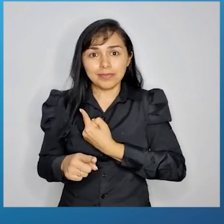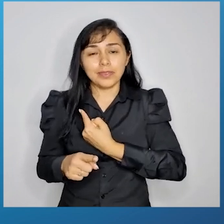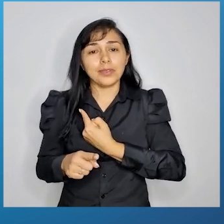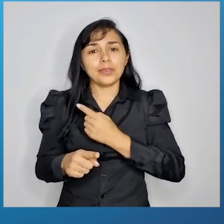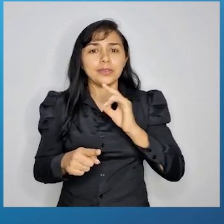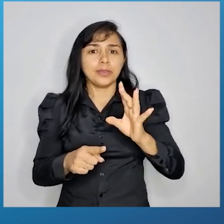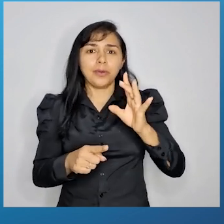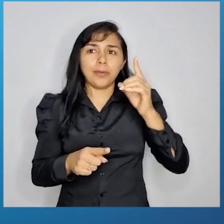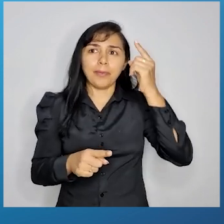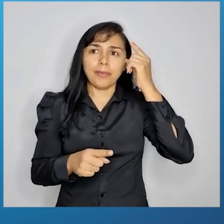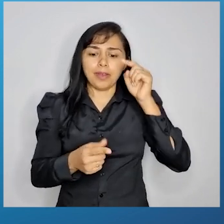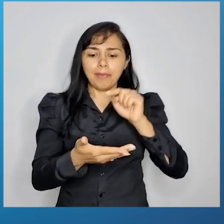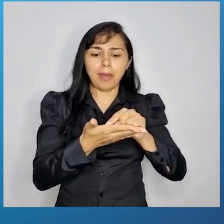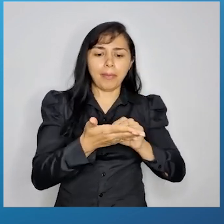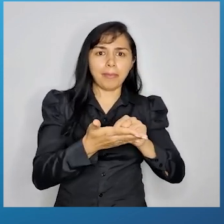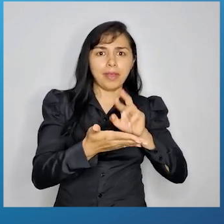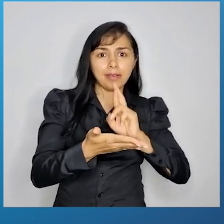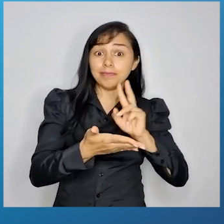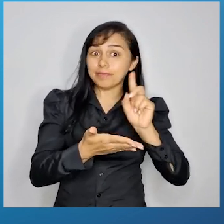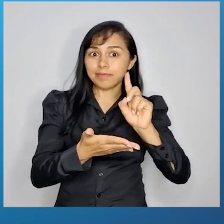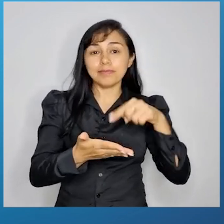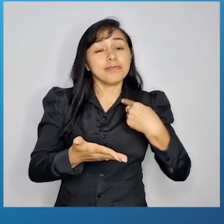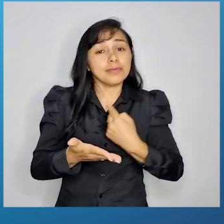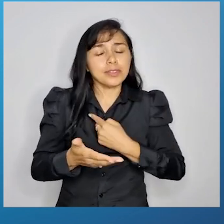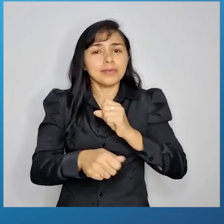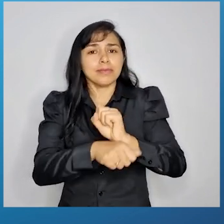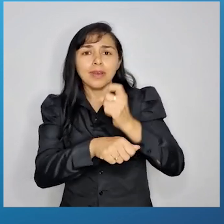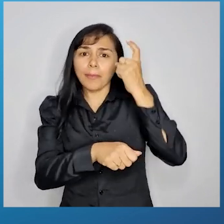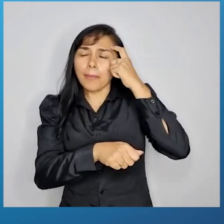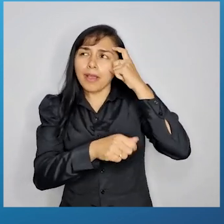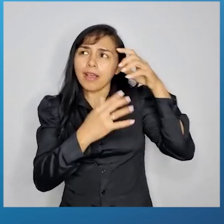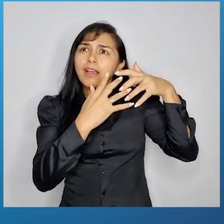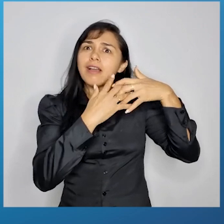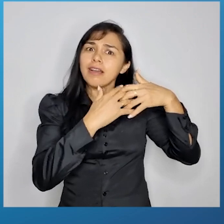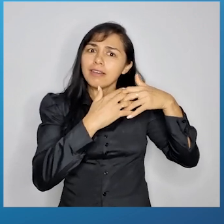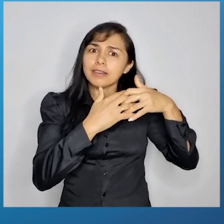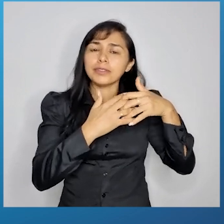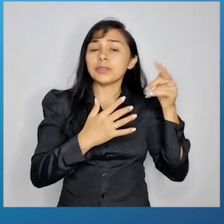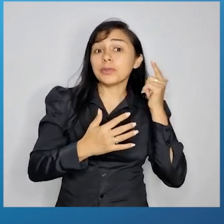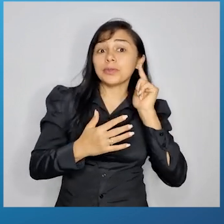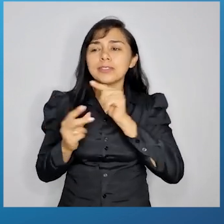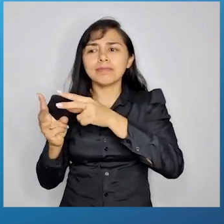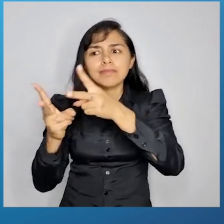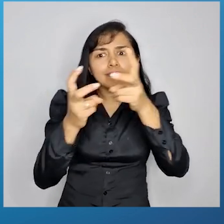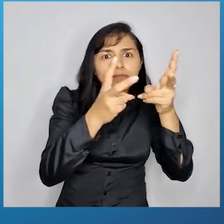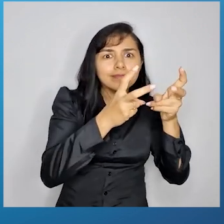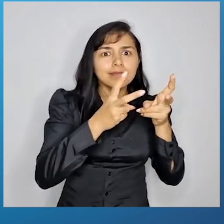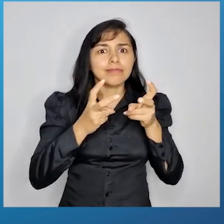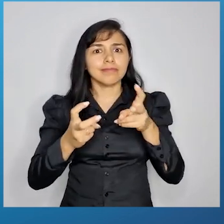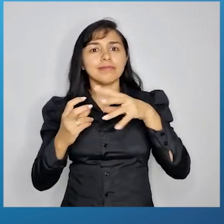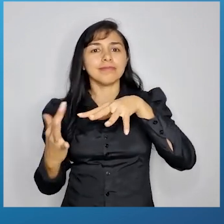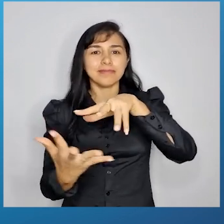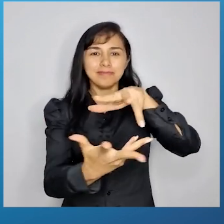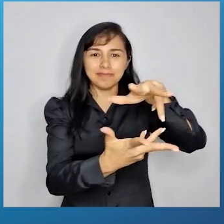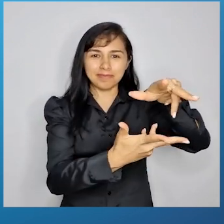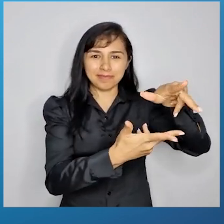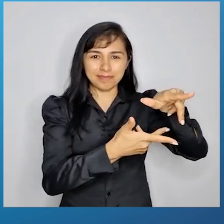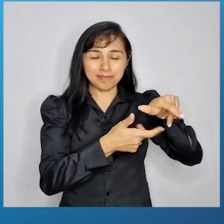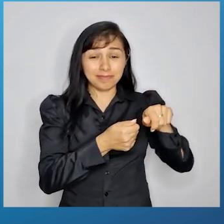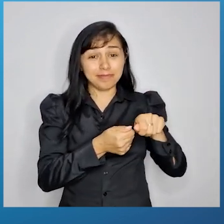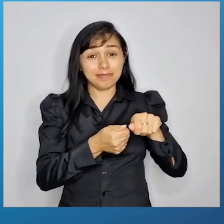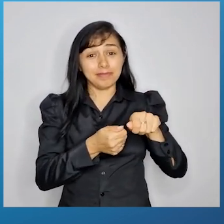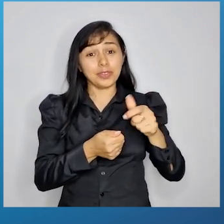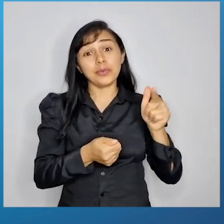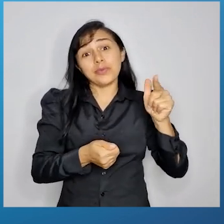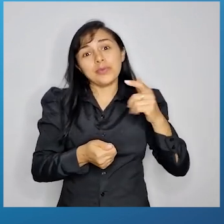no automático. Nós saímos do automático e conseguimos olhar as coisas, olhar o mundo à nossa volta com